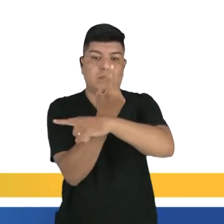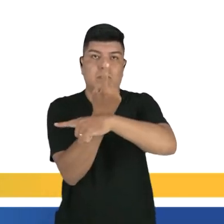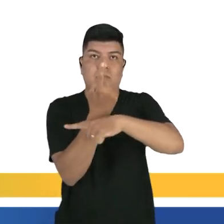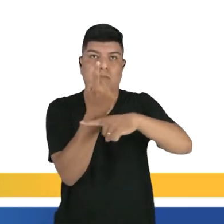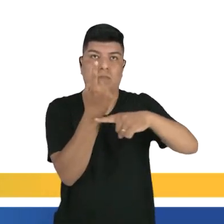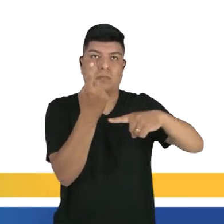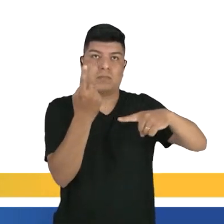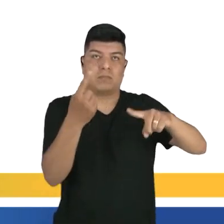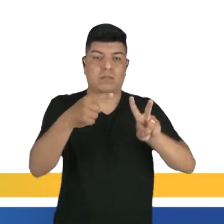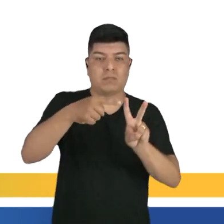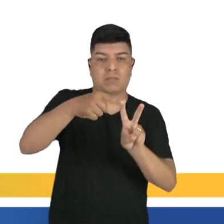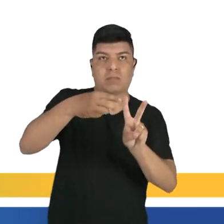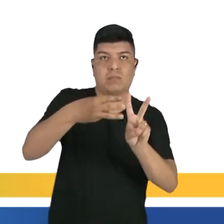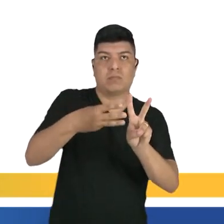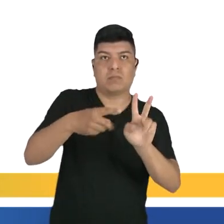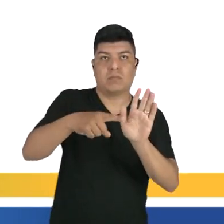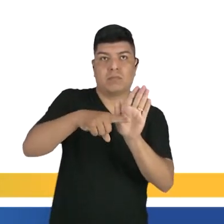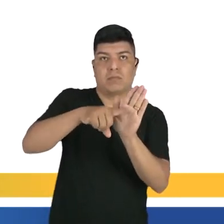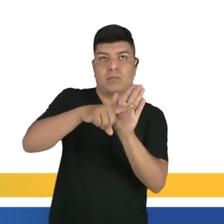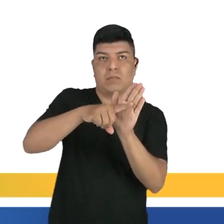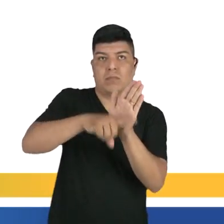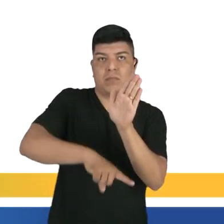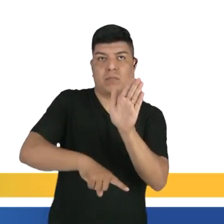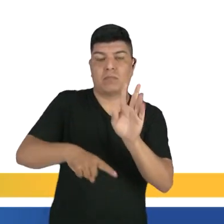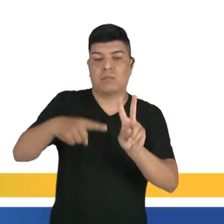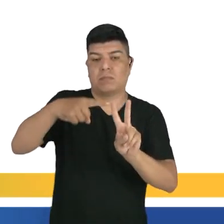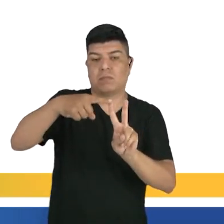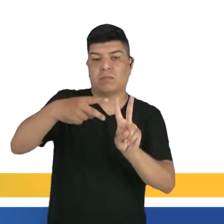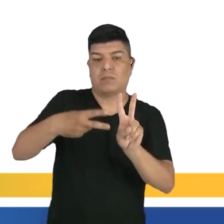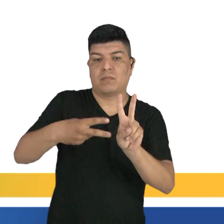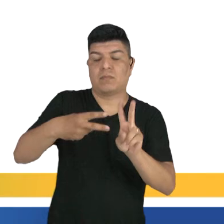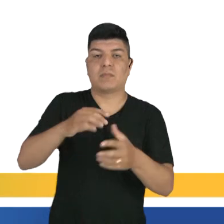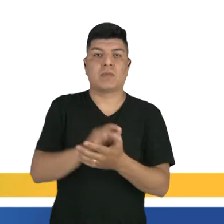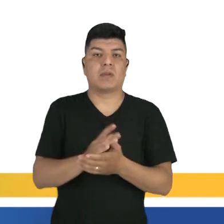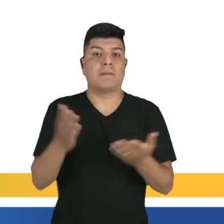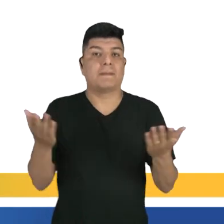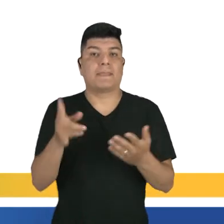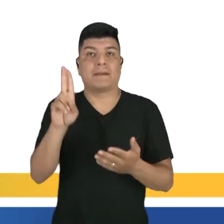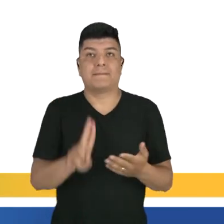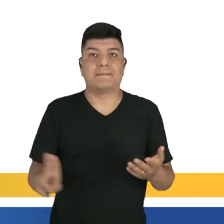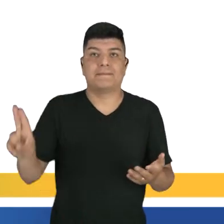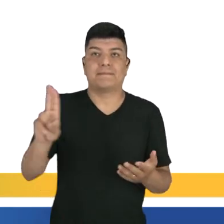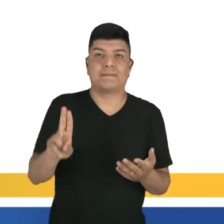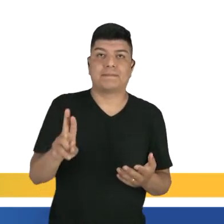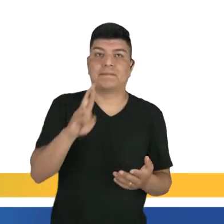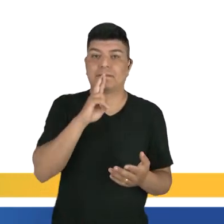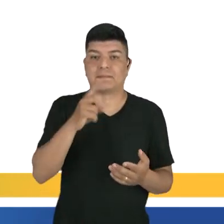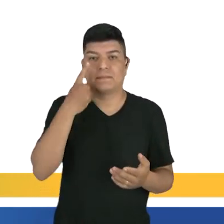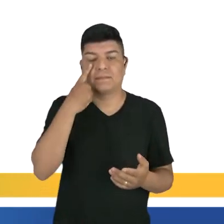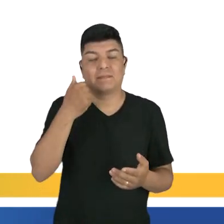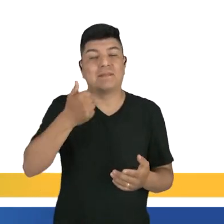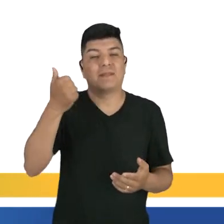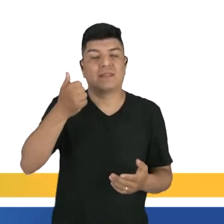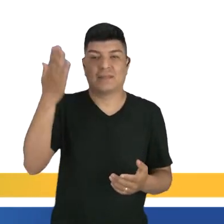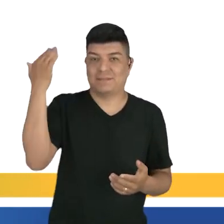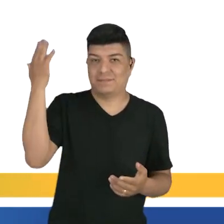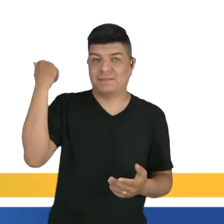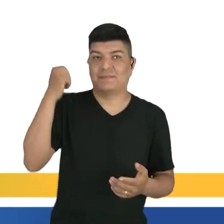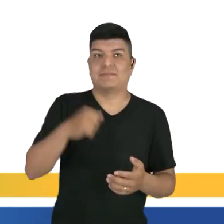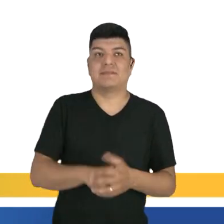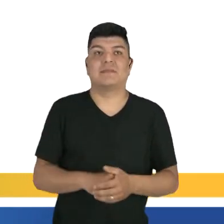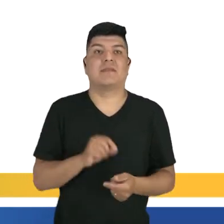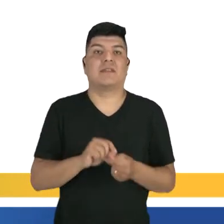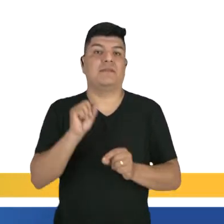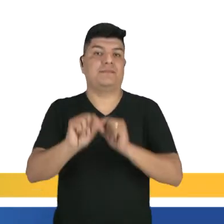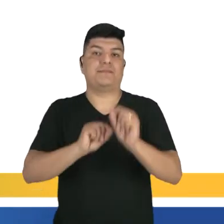raiz quadrada de 3 menos a raiz quadrada de 2. Agora eu vou usar aquele resultadozinho lá que eu vi lá na primeira. Né?